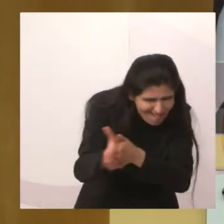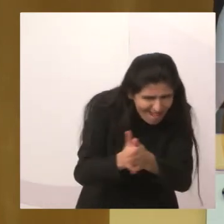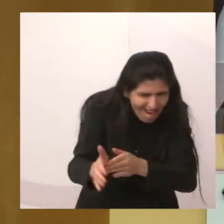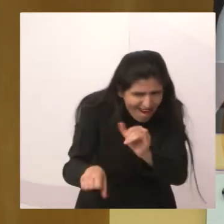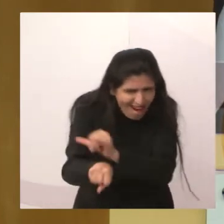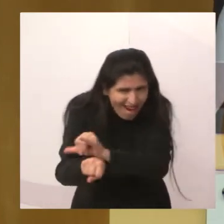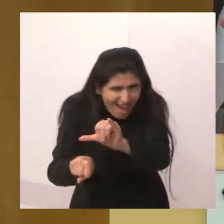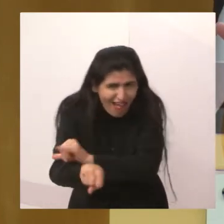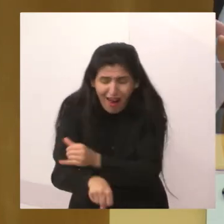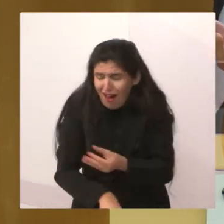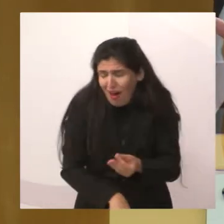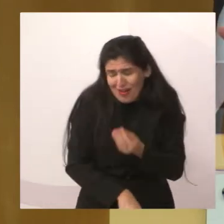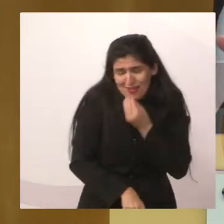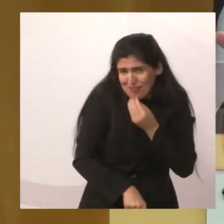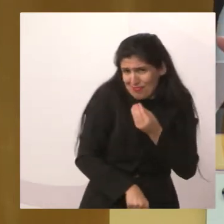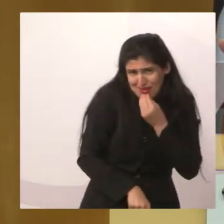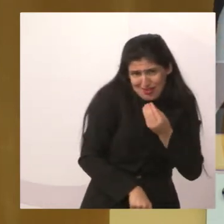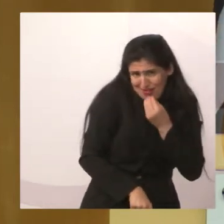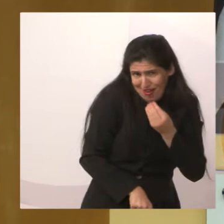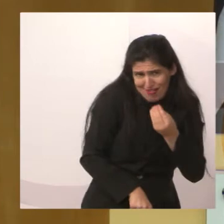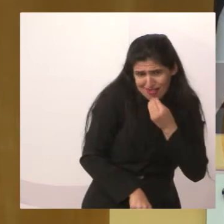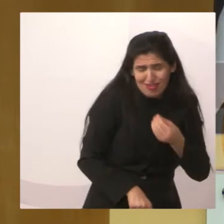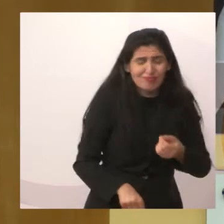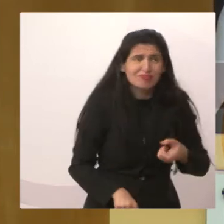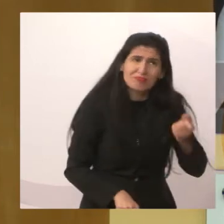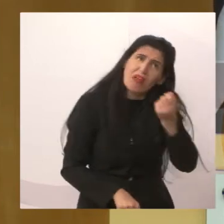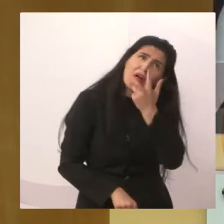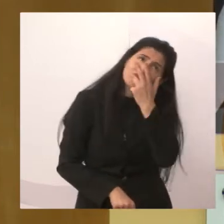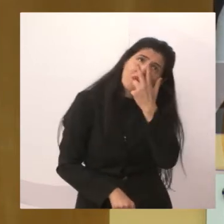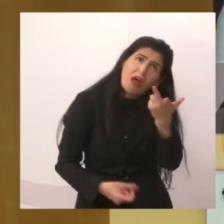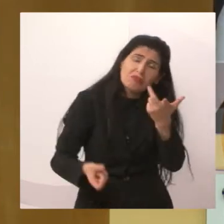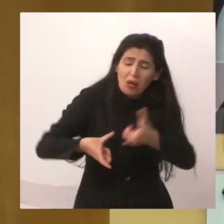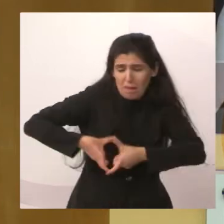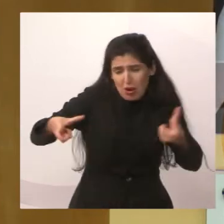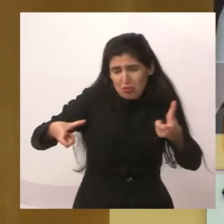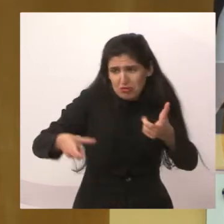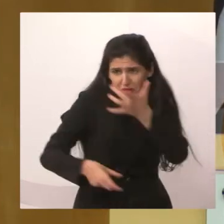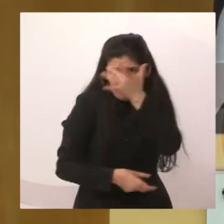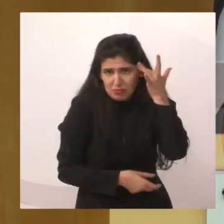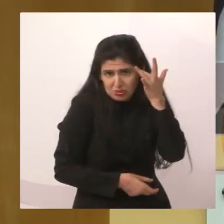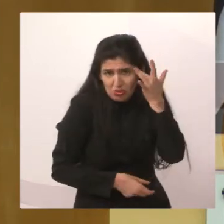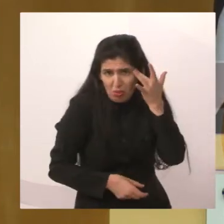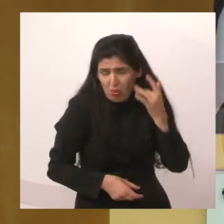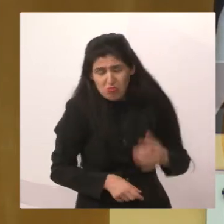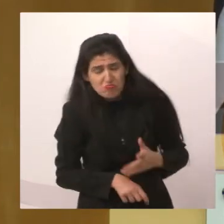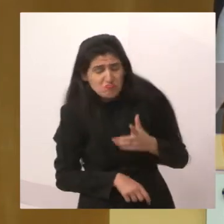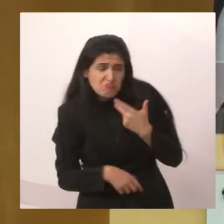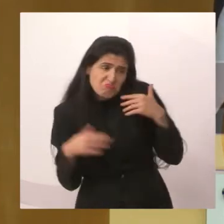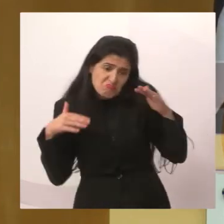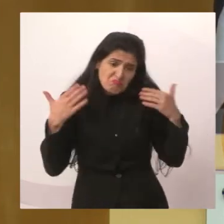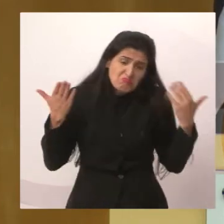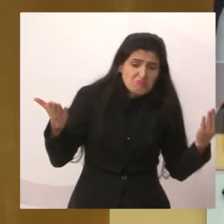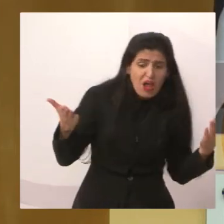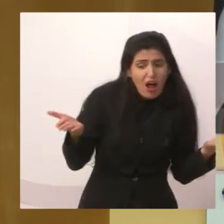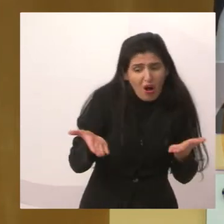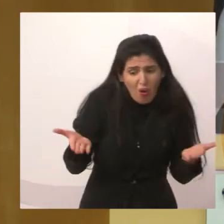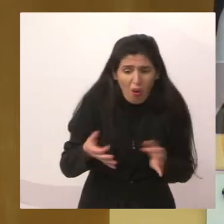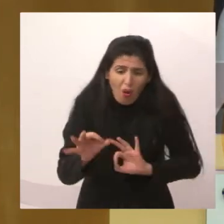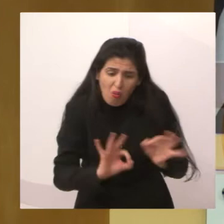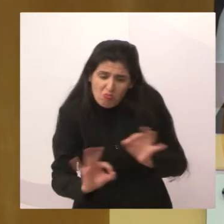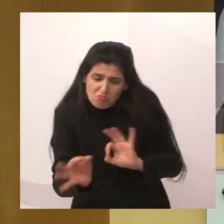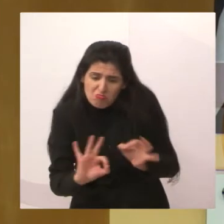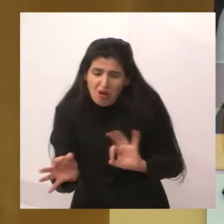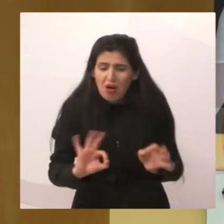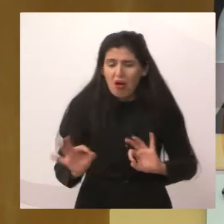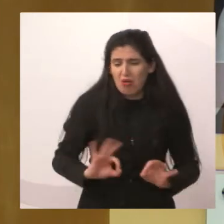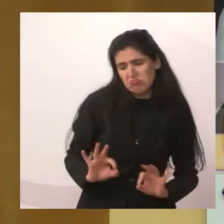a oportunidade de, achando que teriam a maioria na Câmara, e iam fazer justamente o que nós estamos fazendo agora, ratificar a votação